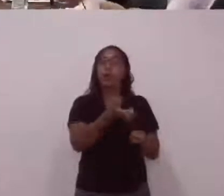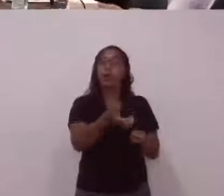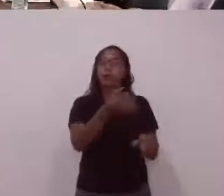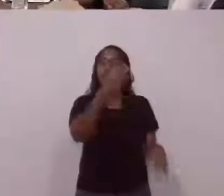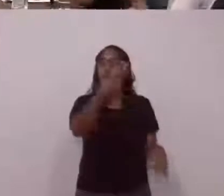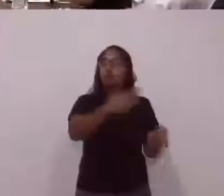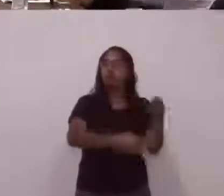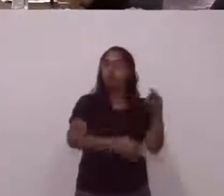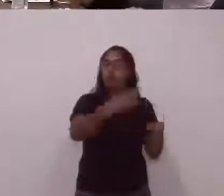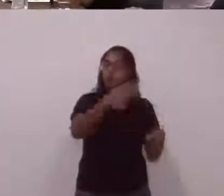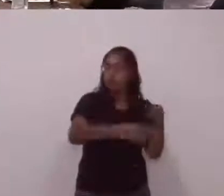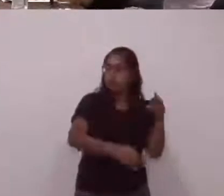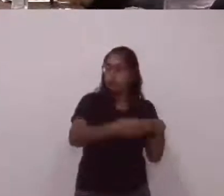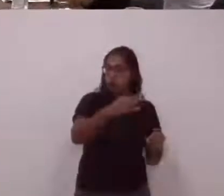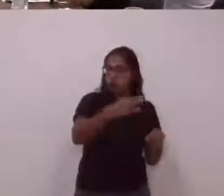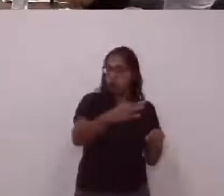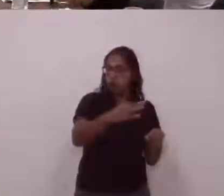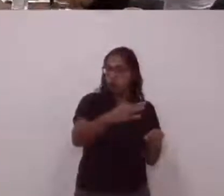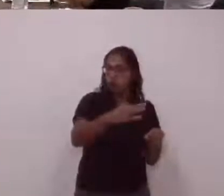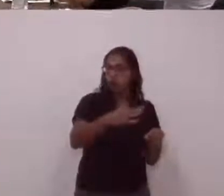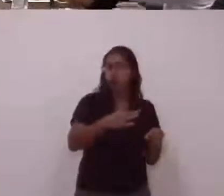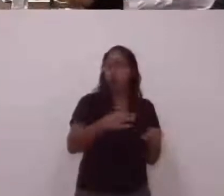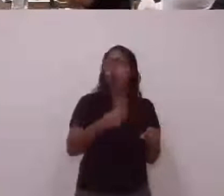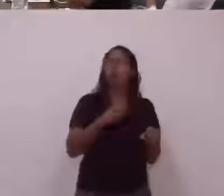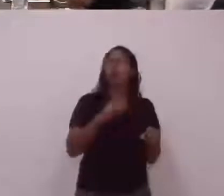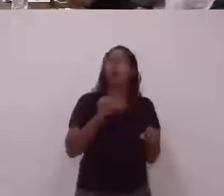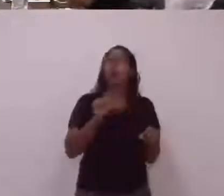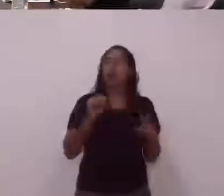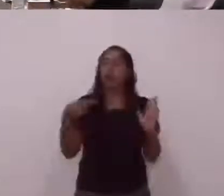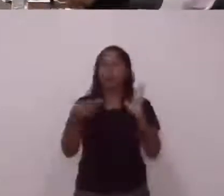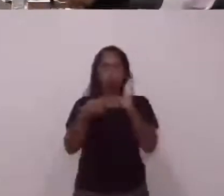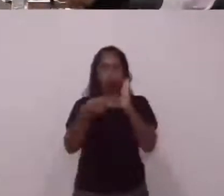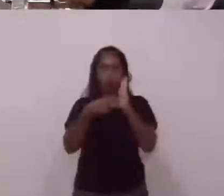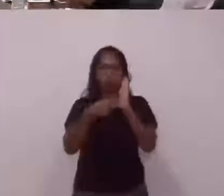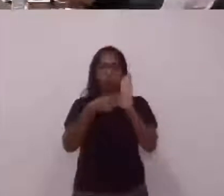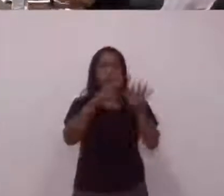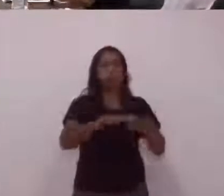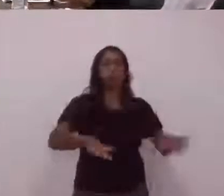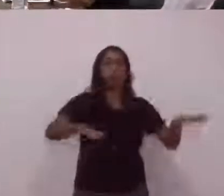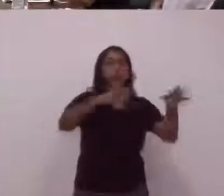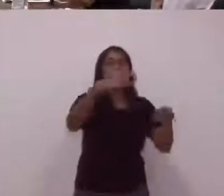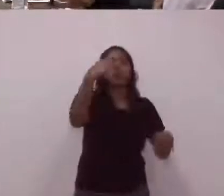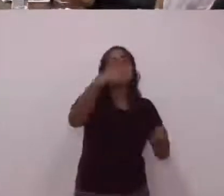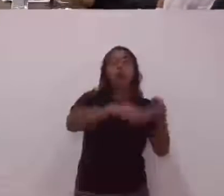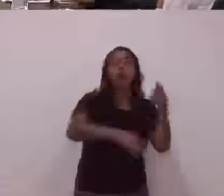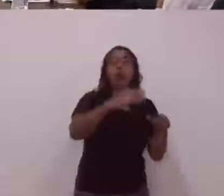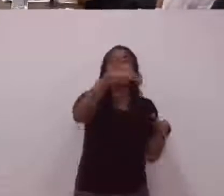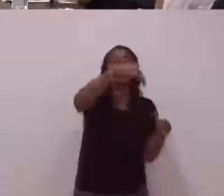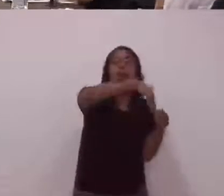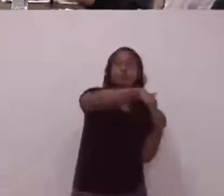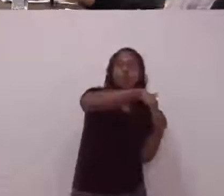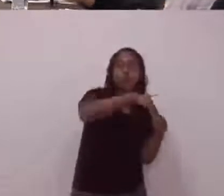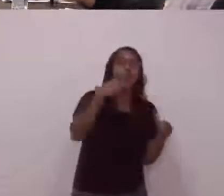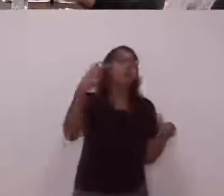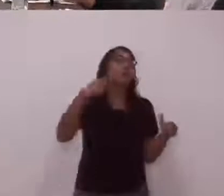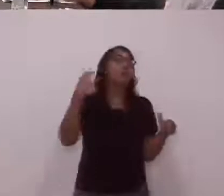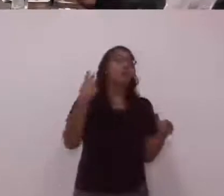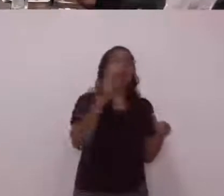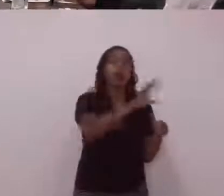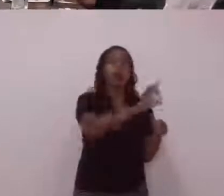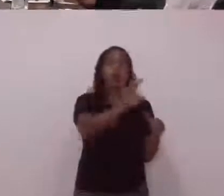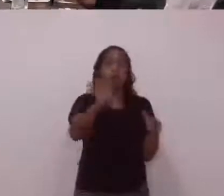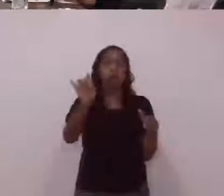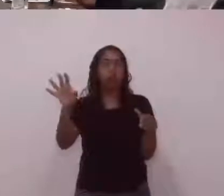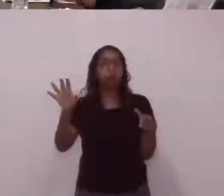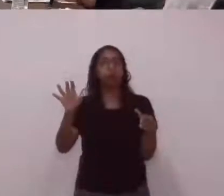a presente denúncia em votação nominal e aberta, culminando